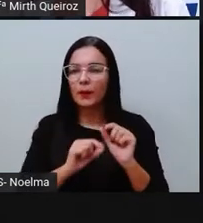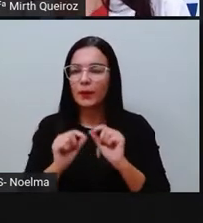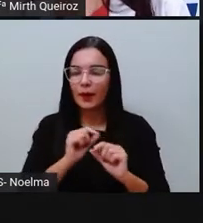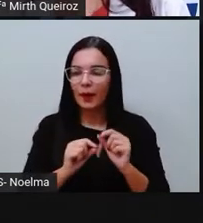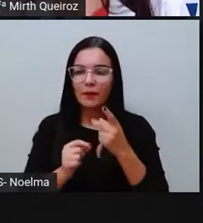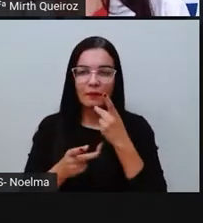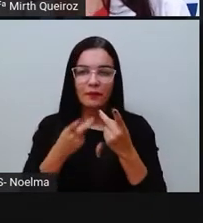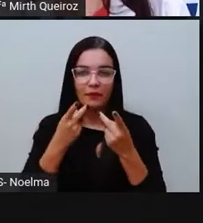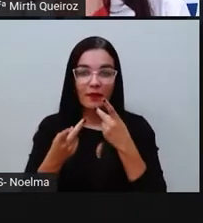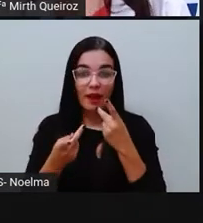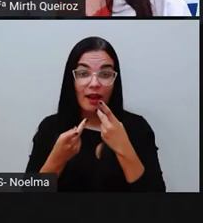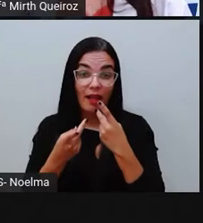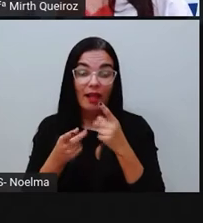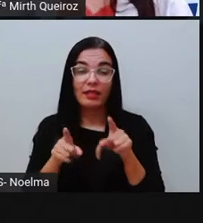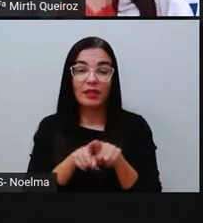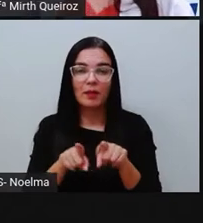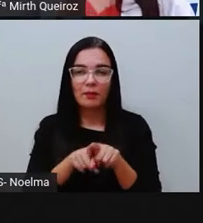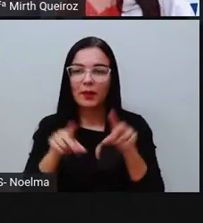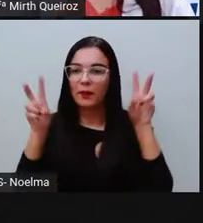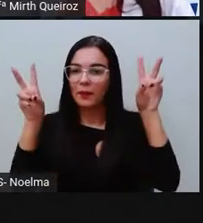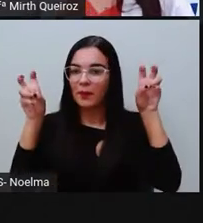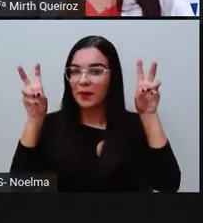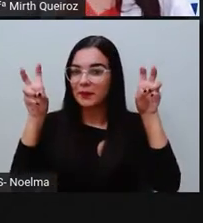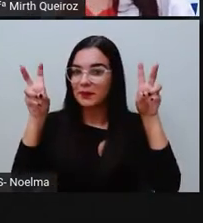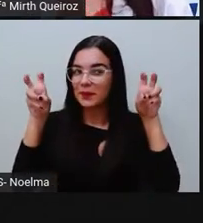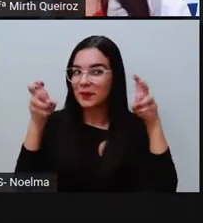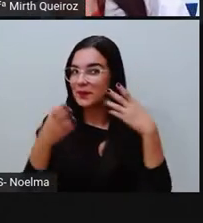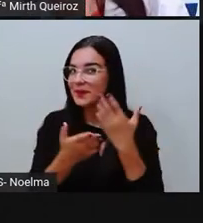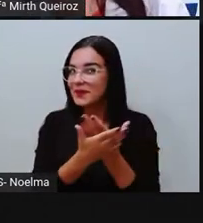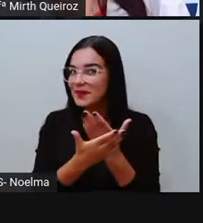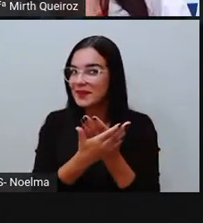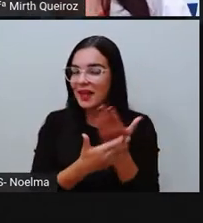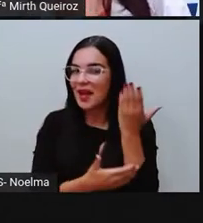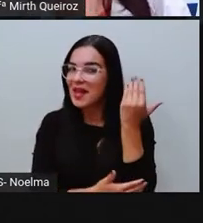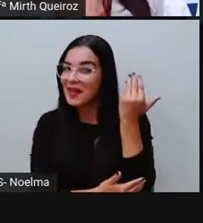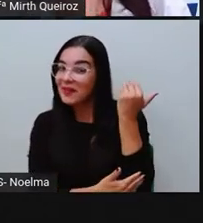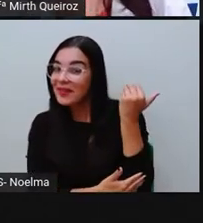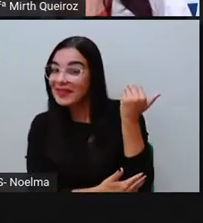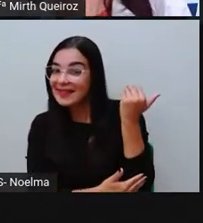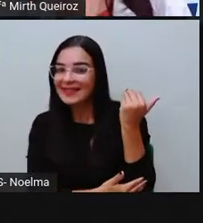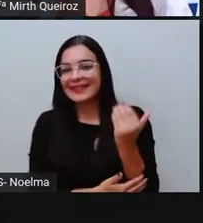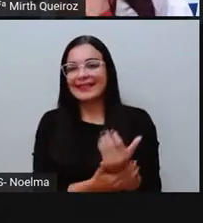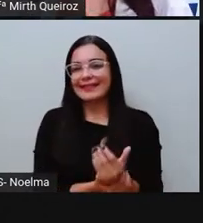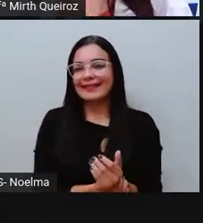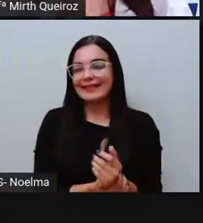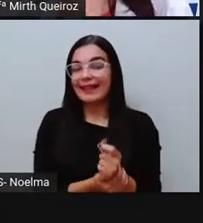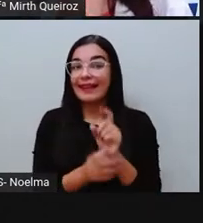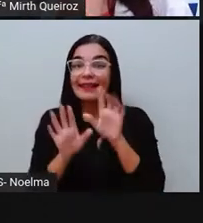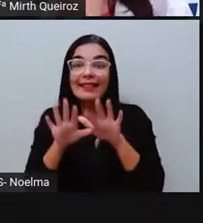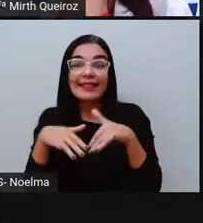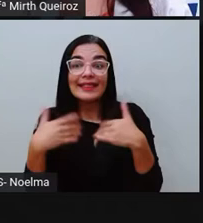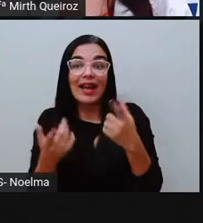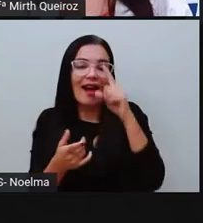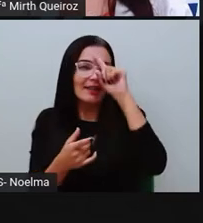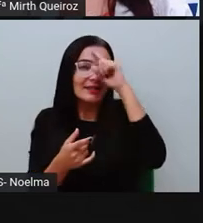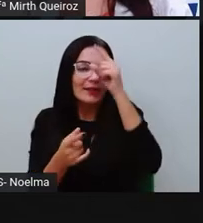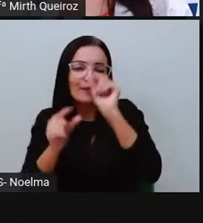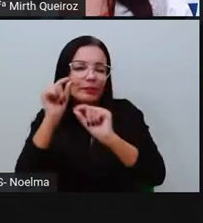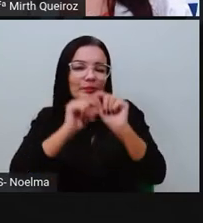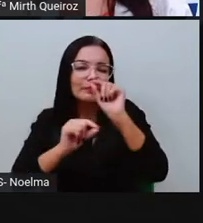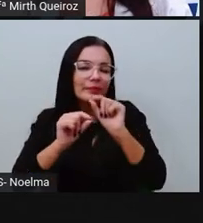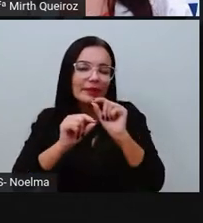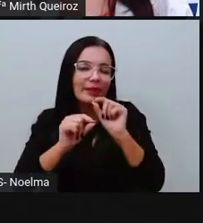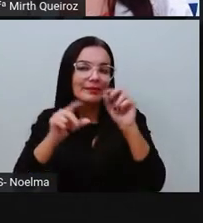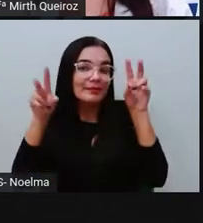falar sobre o assunto que a gente viu na aula anterior. E adivinhe só de que nós